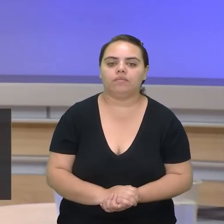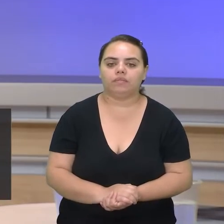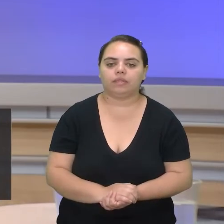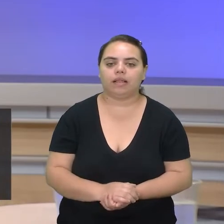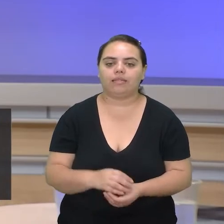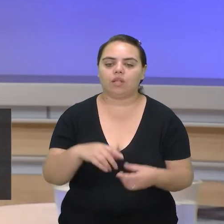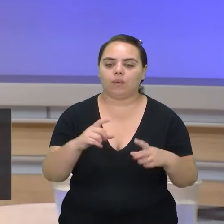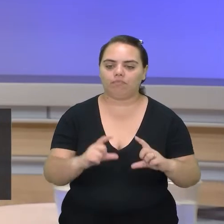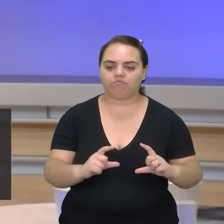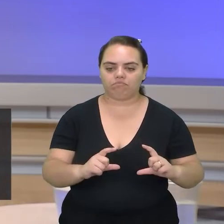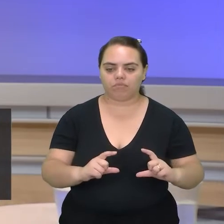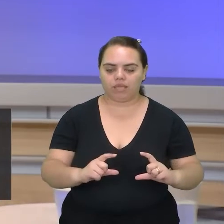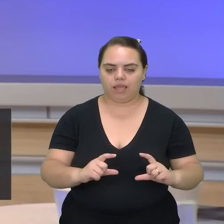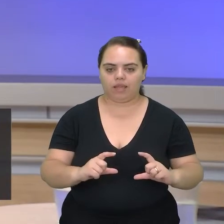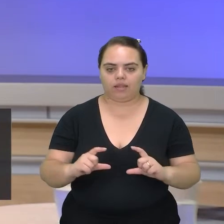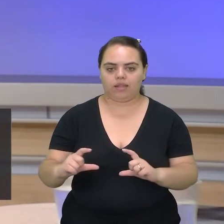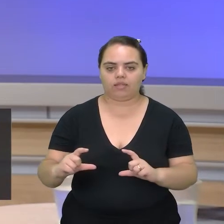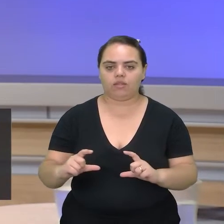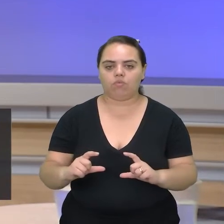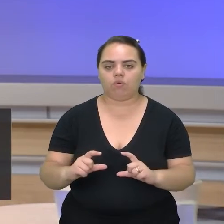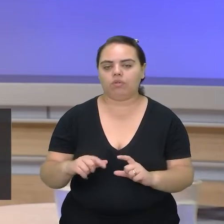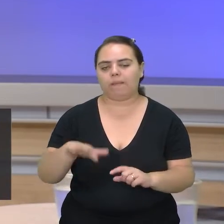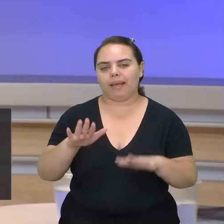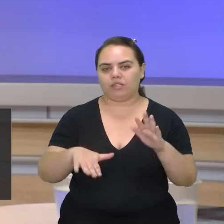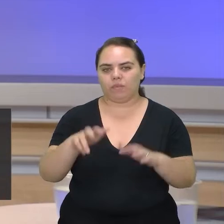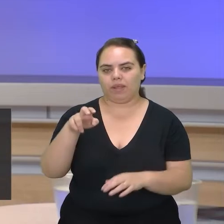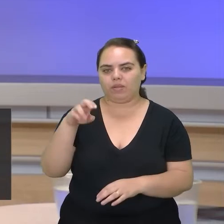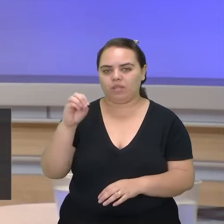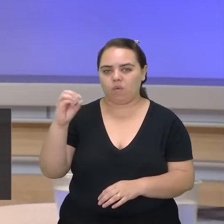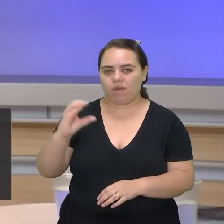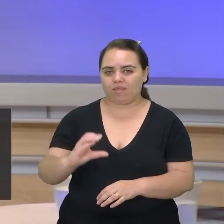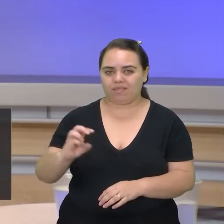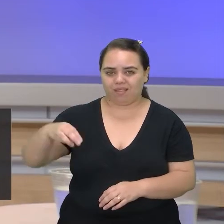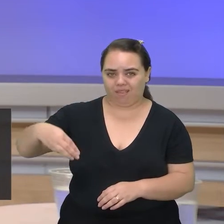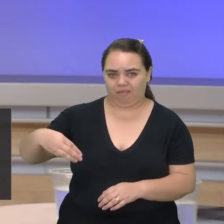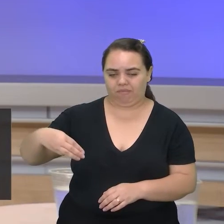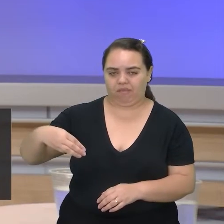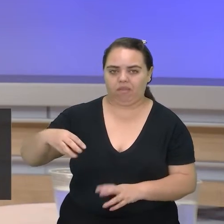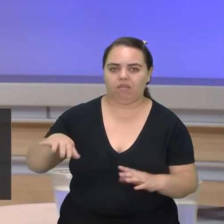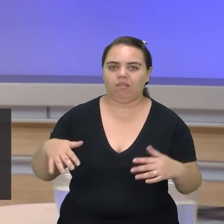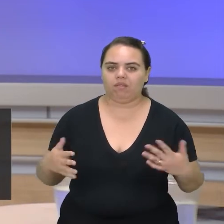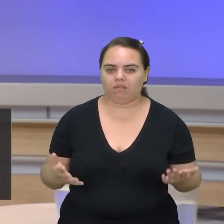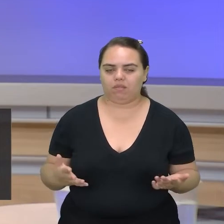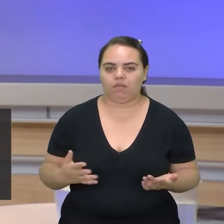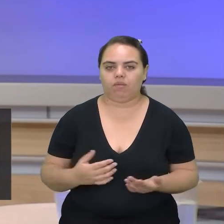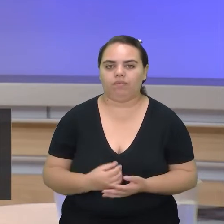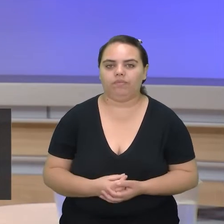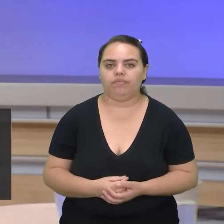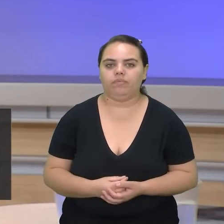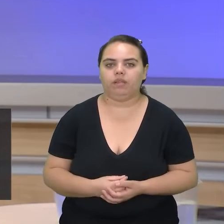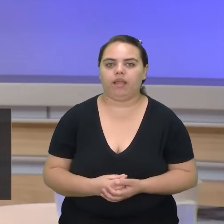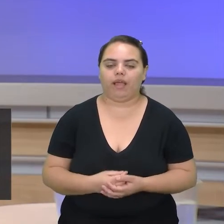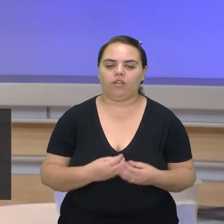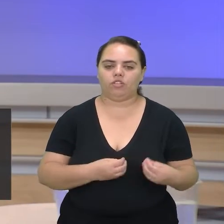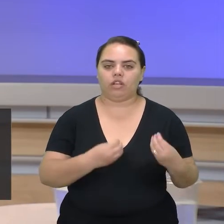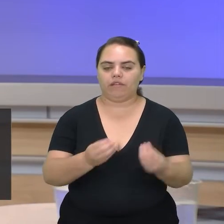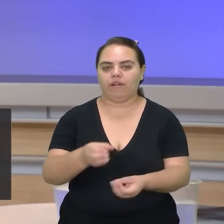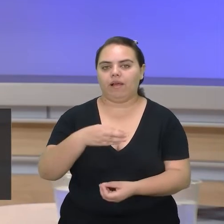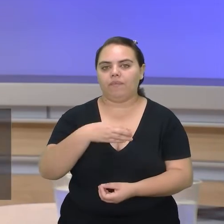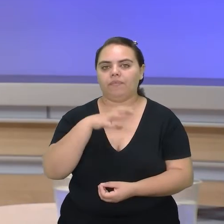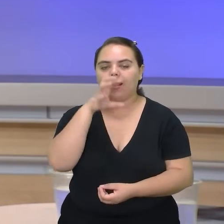são pequenas, são mudas ali de 50 centímetros, né? Então, a gente passou a levar